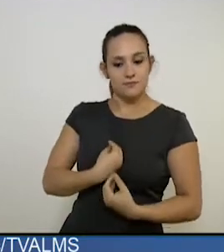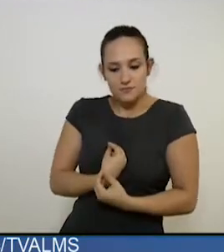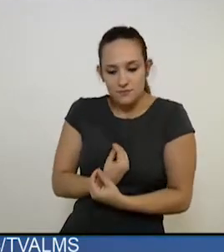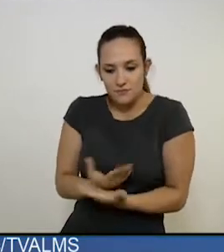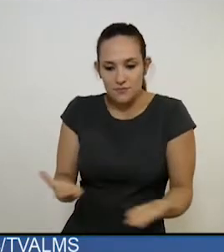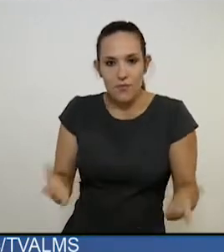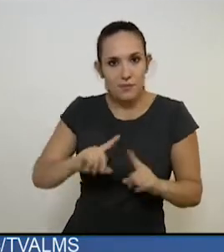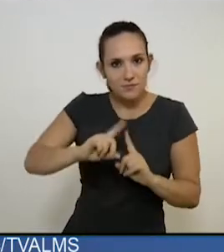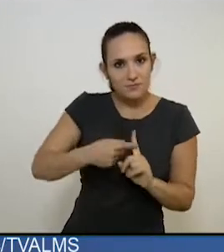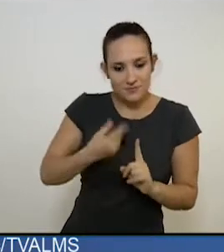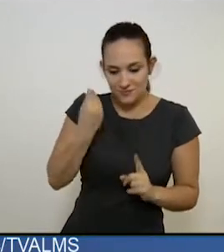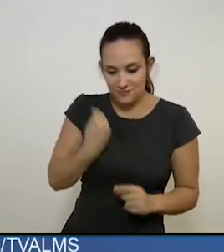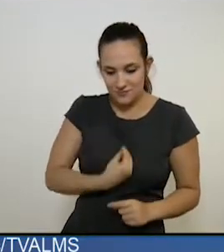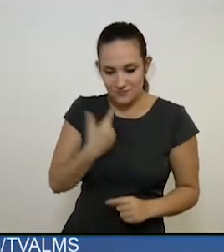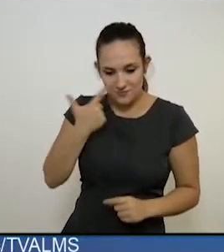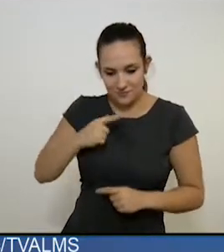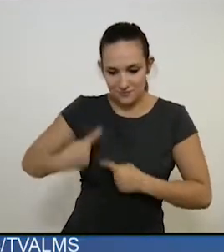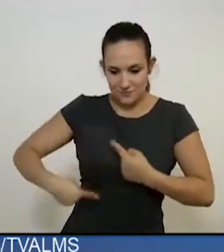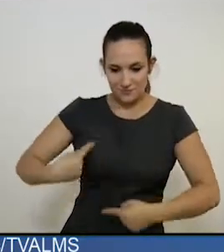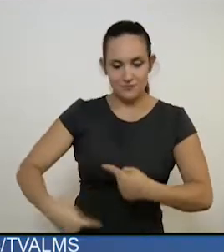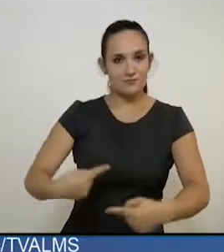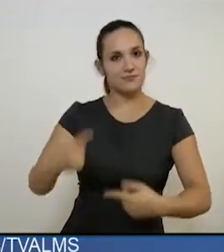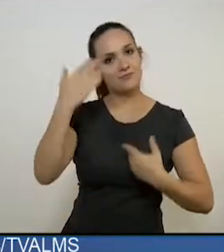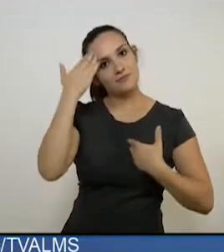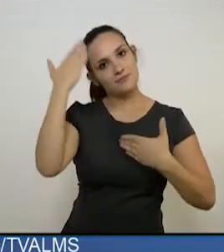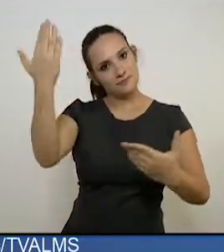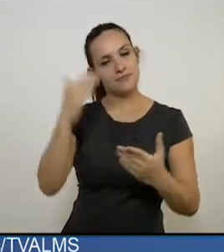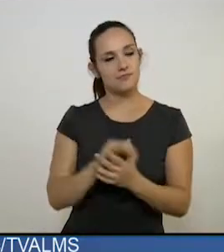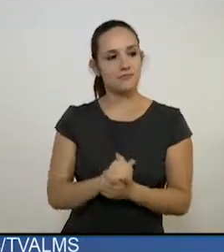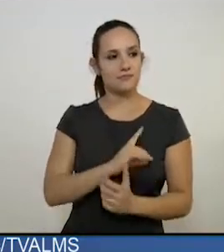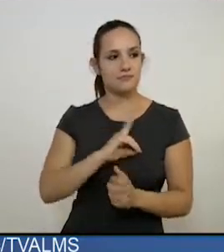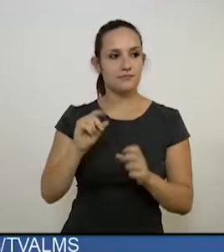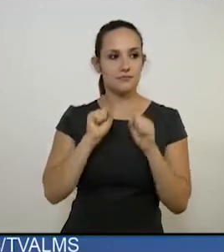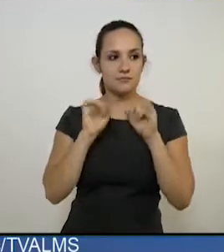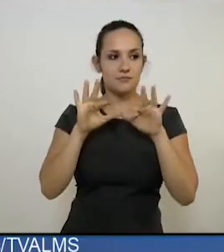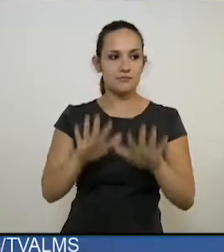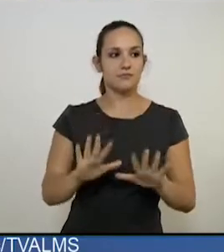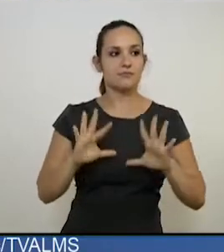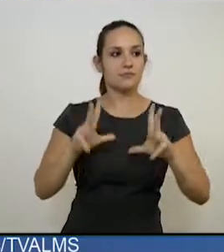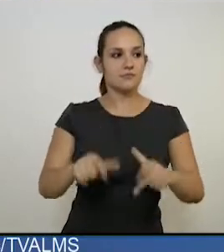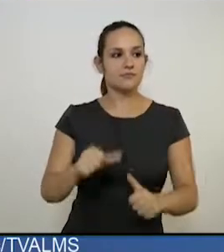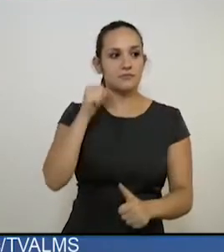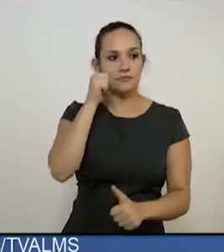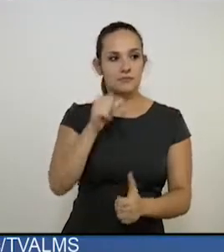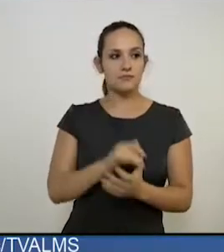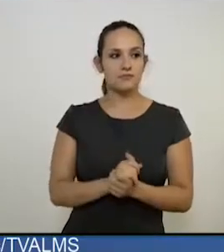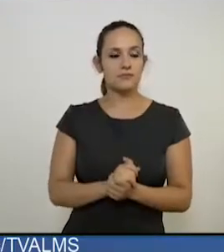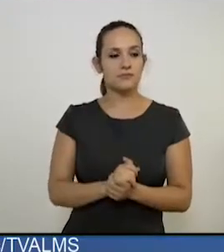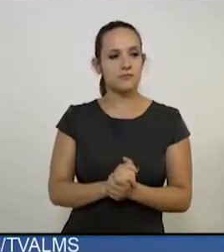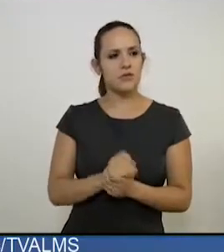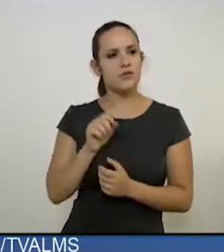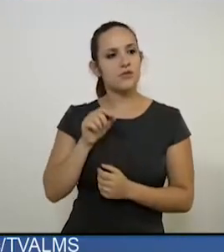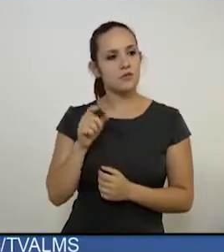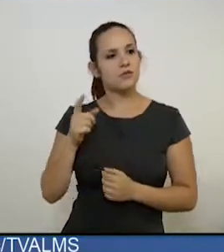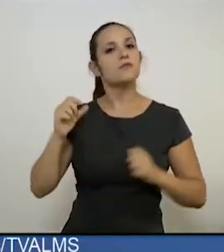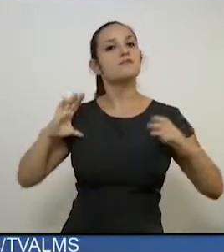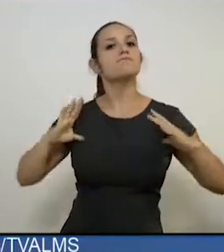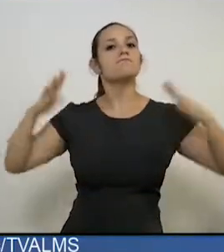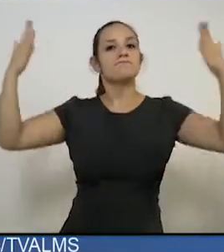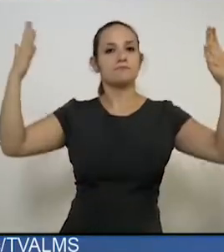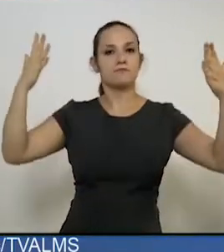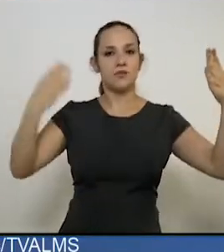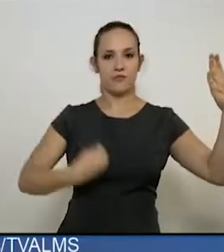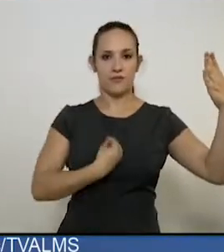dá vida à vida. Meu muito obrigada, que Deus abençoe a todas as mulheres. Viva nossas